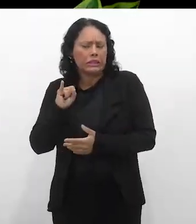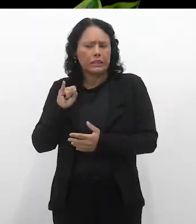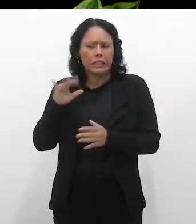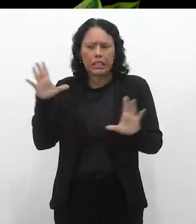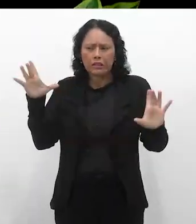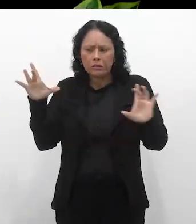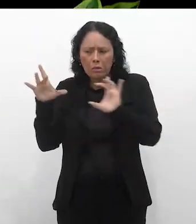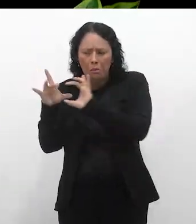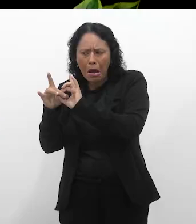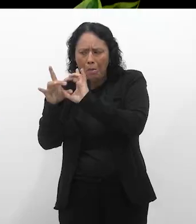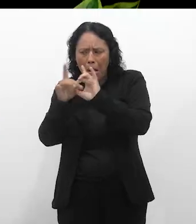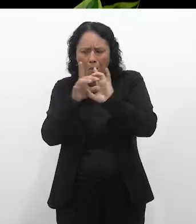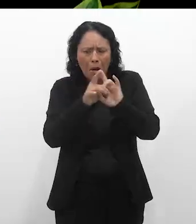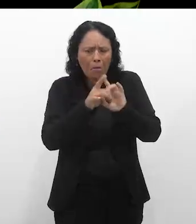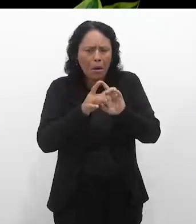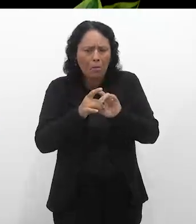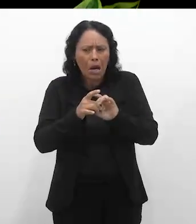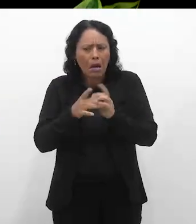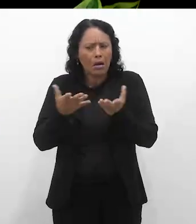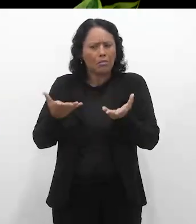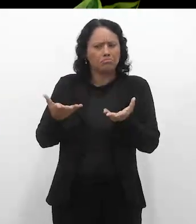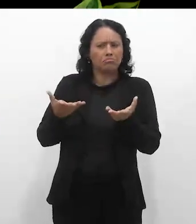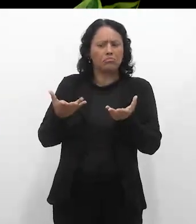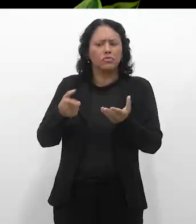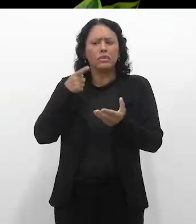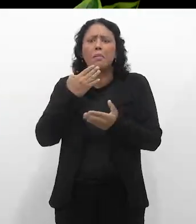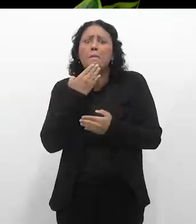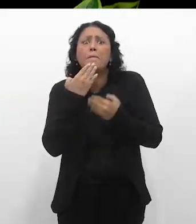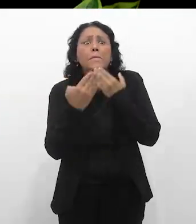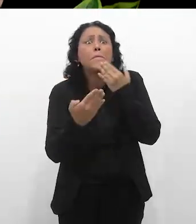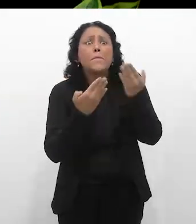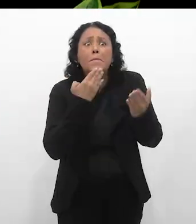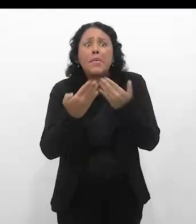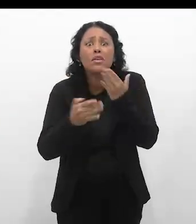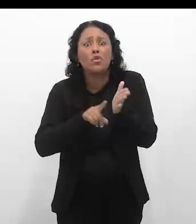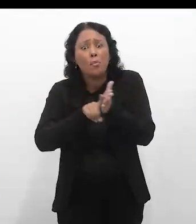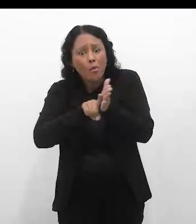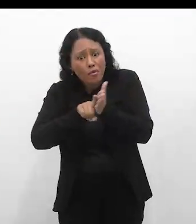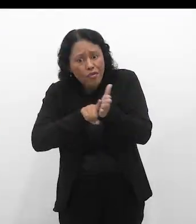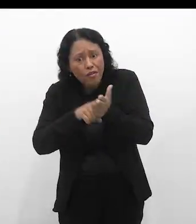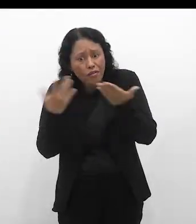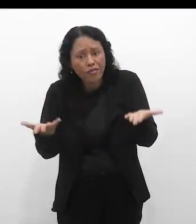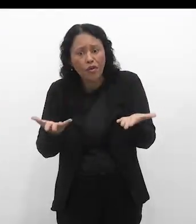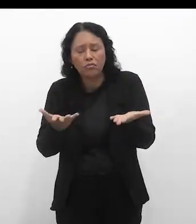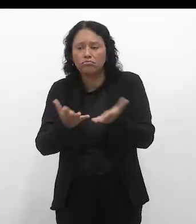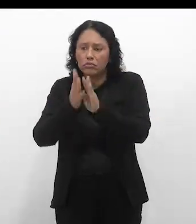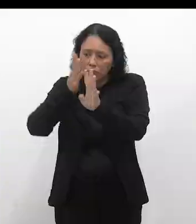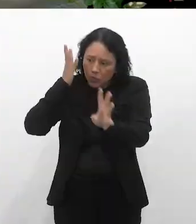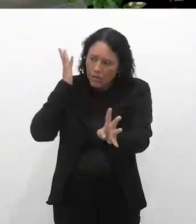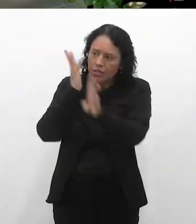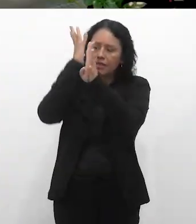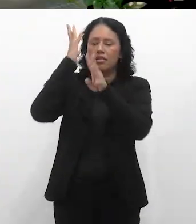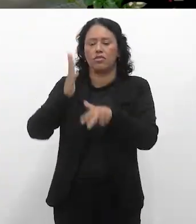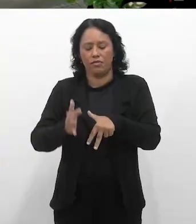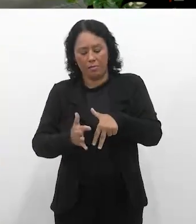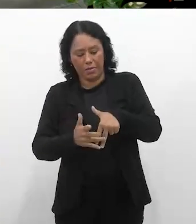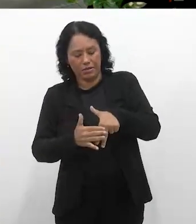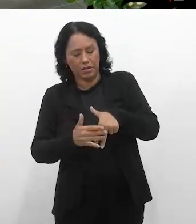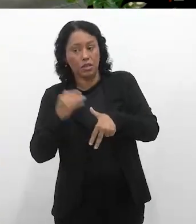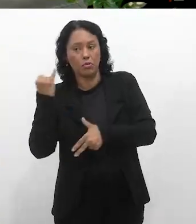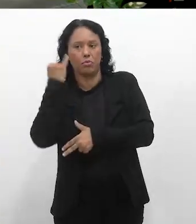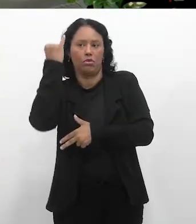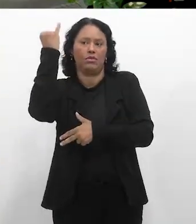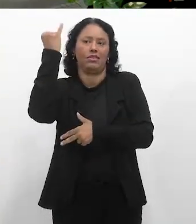você está tendo conhecimento, você tem que pedir ele, pelo amor de Deus, por favor, investiga para mim. A assertiva da paciente é